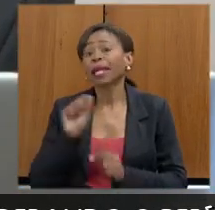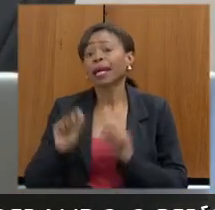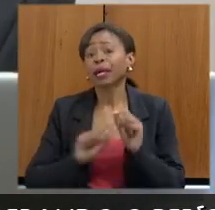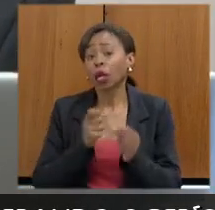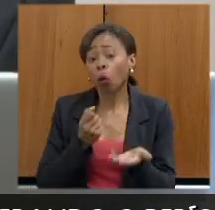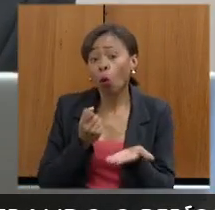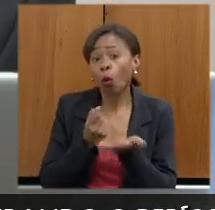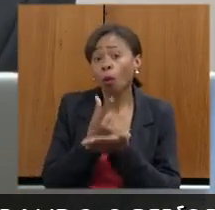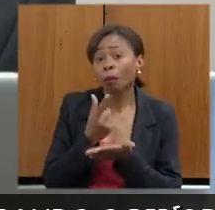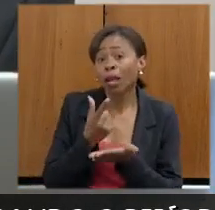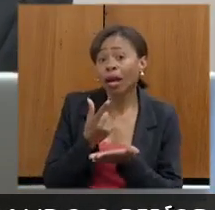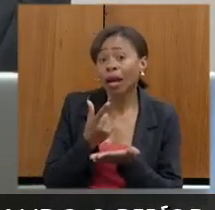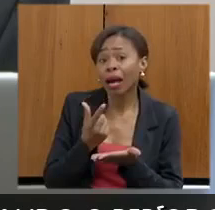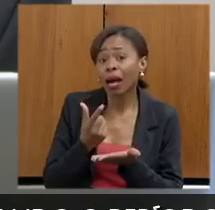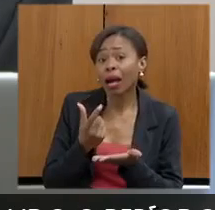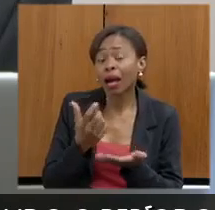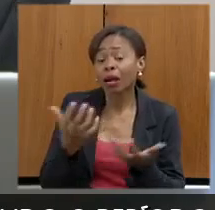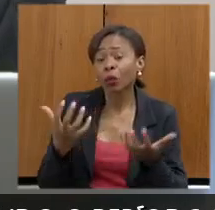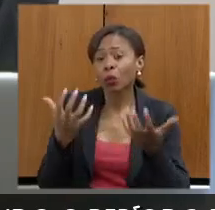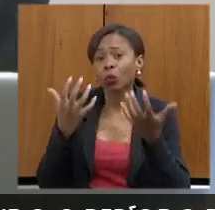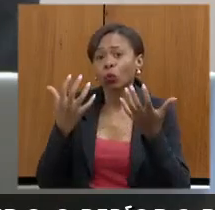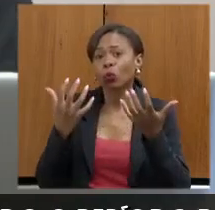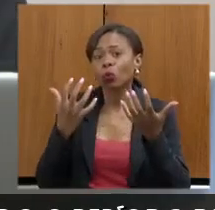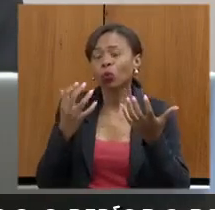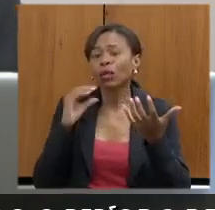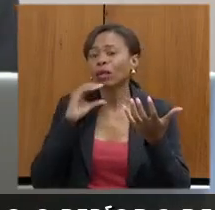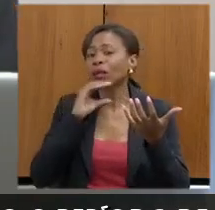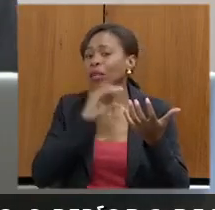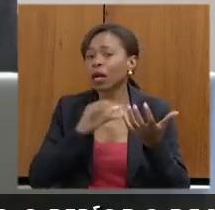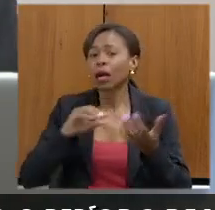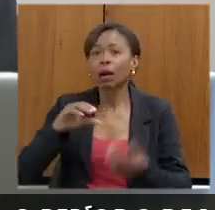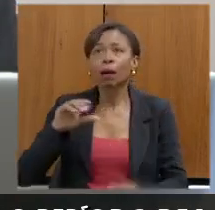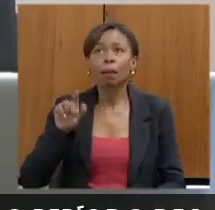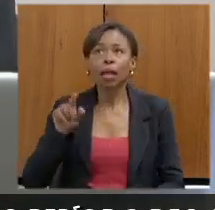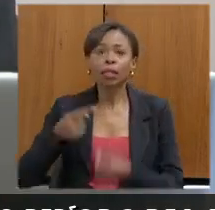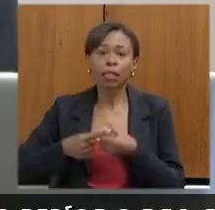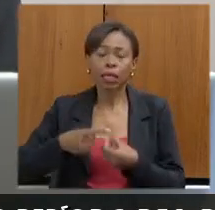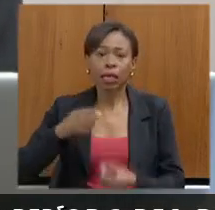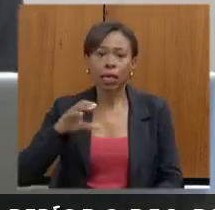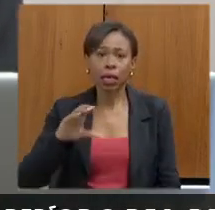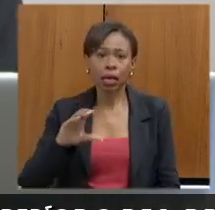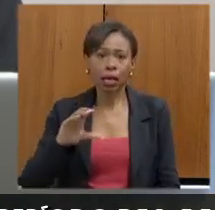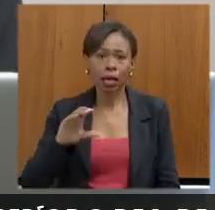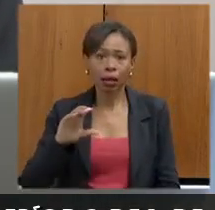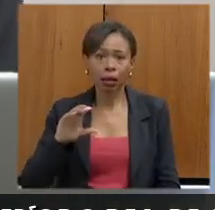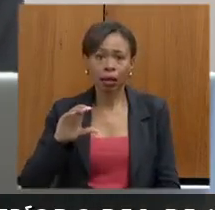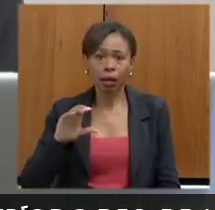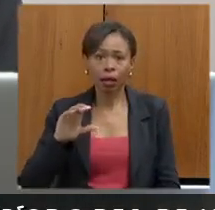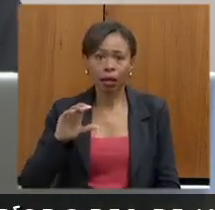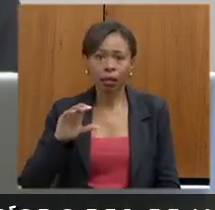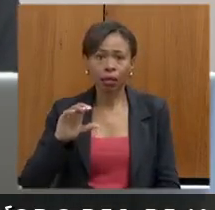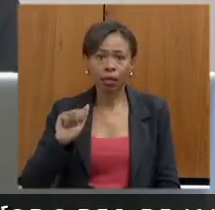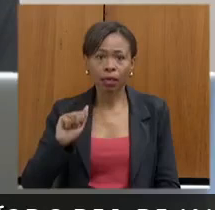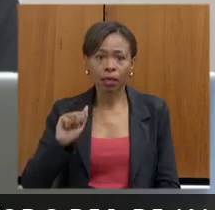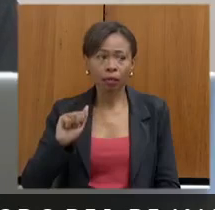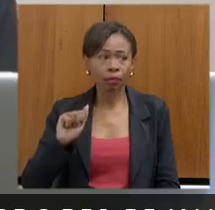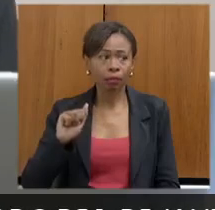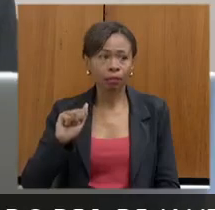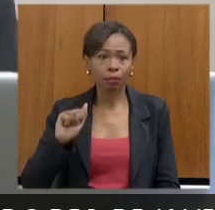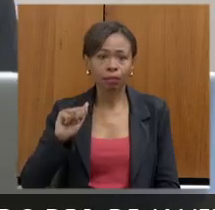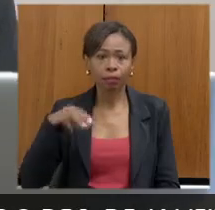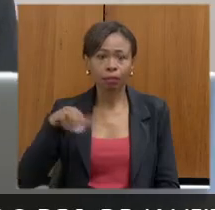aquecedor para cidades para cidade de Camanducaia para o pelotão e o show